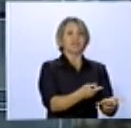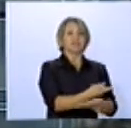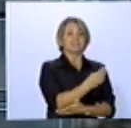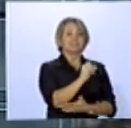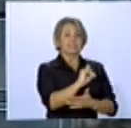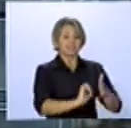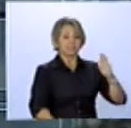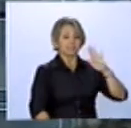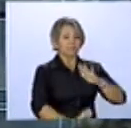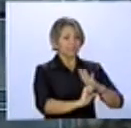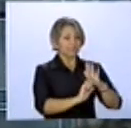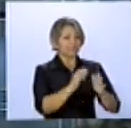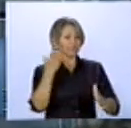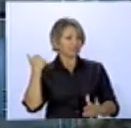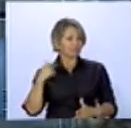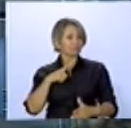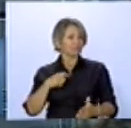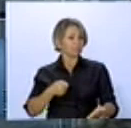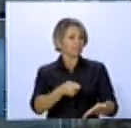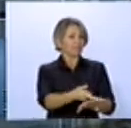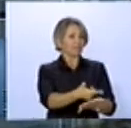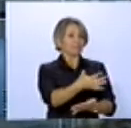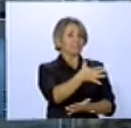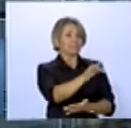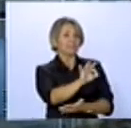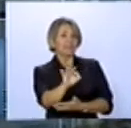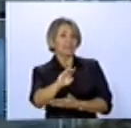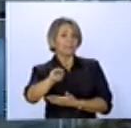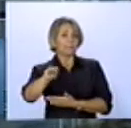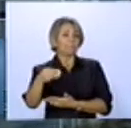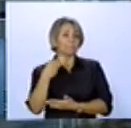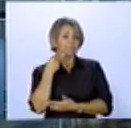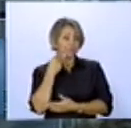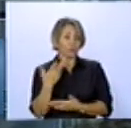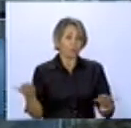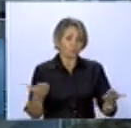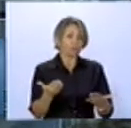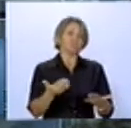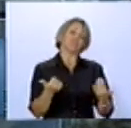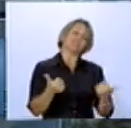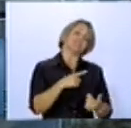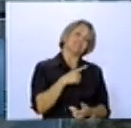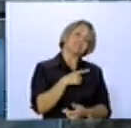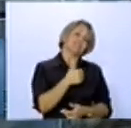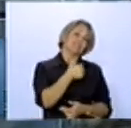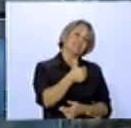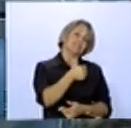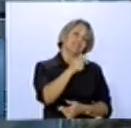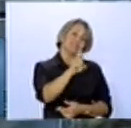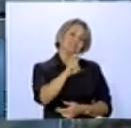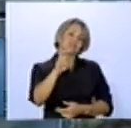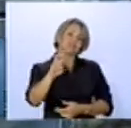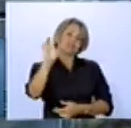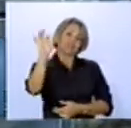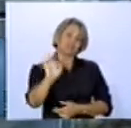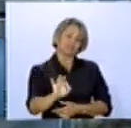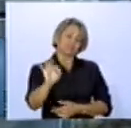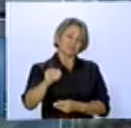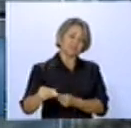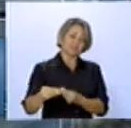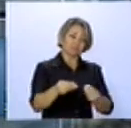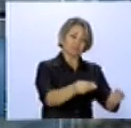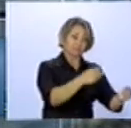a empresa que dorava por exemplo 100 mil reais para um candidato agora era doar a 180 e mil reais 1505% para o candidato